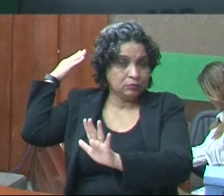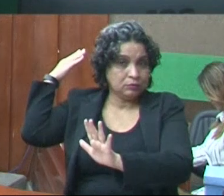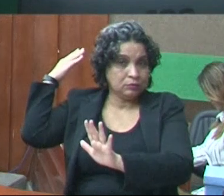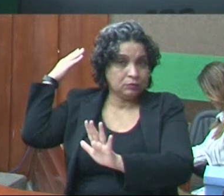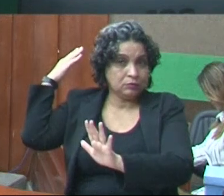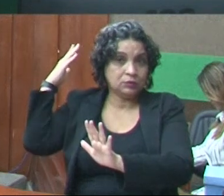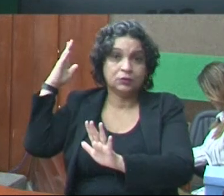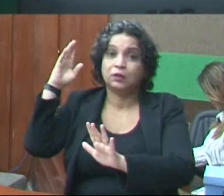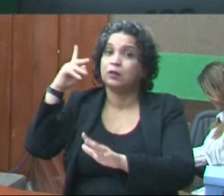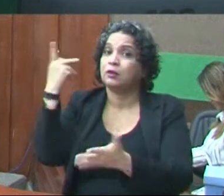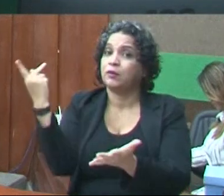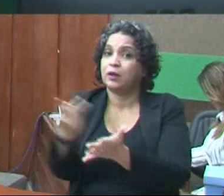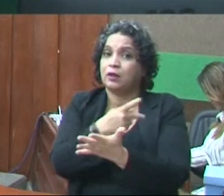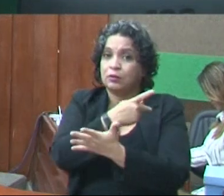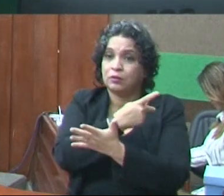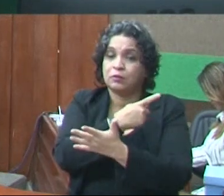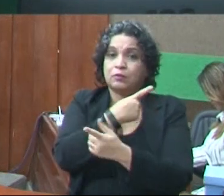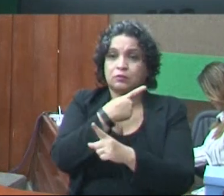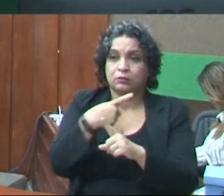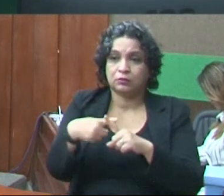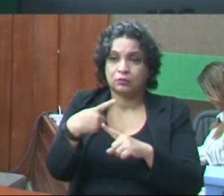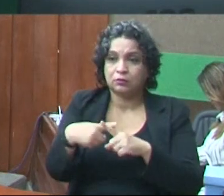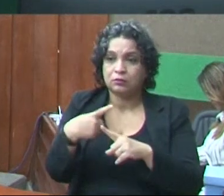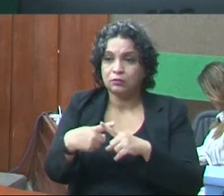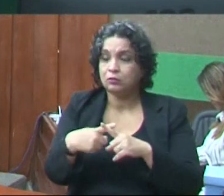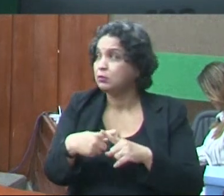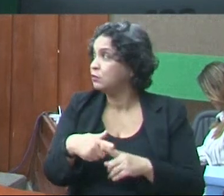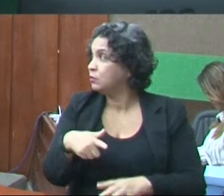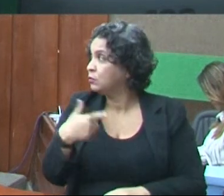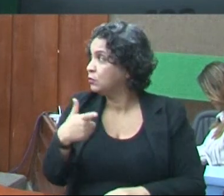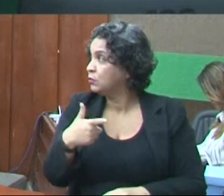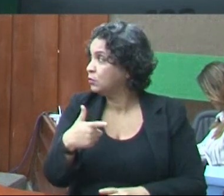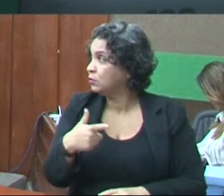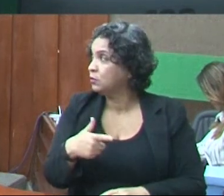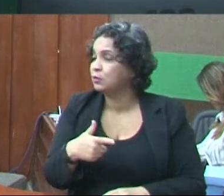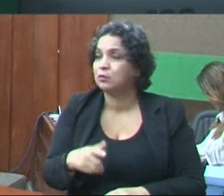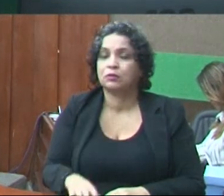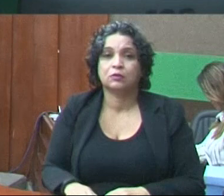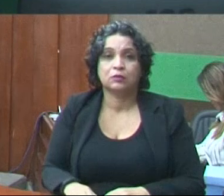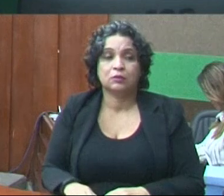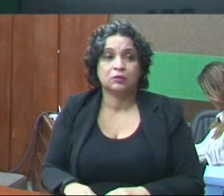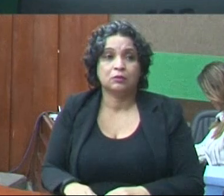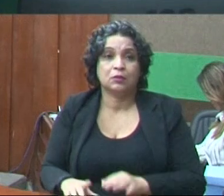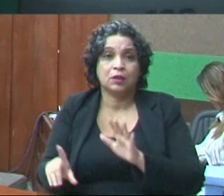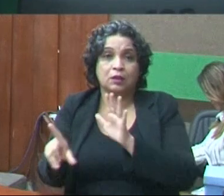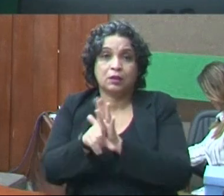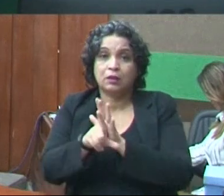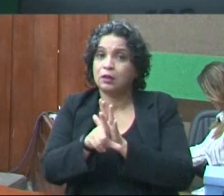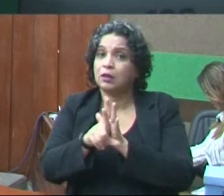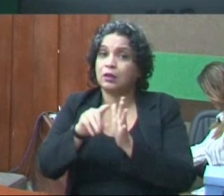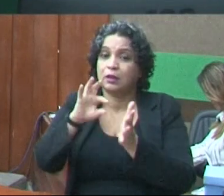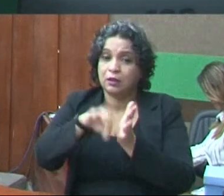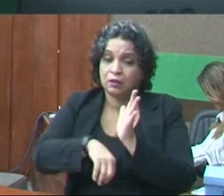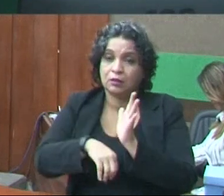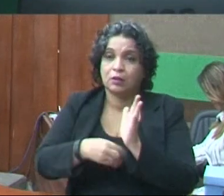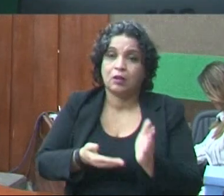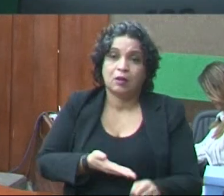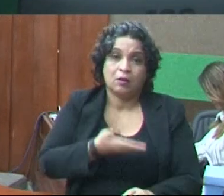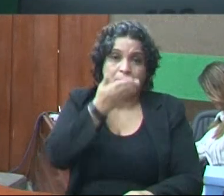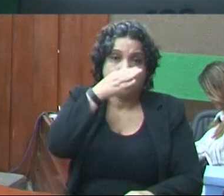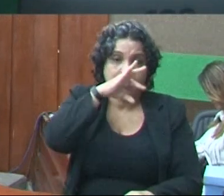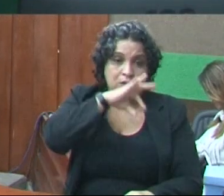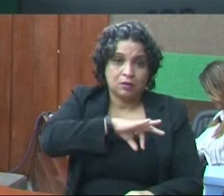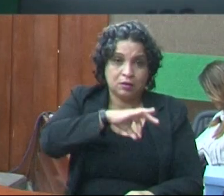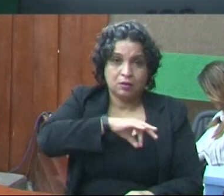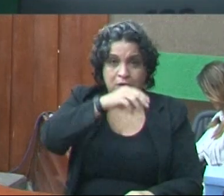era inconstitucional. Por quê? Pois não é possível uma lei autorizar automaticamente o aumento do